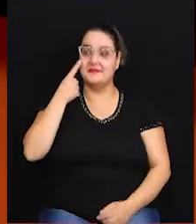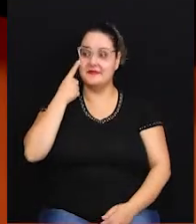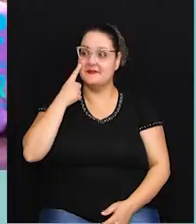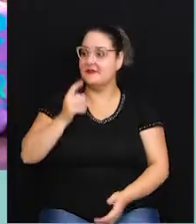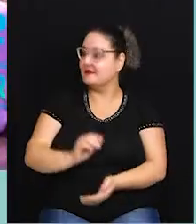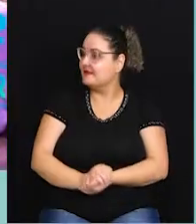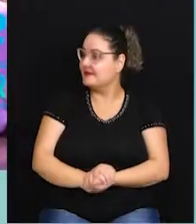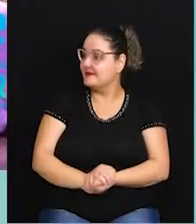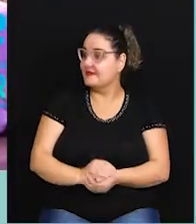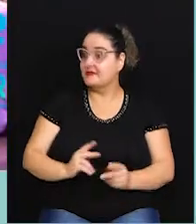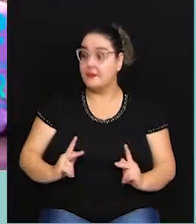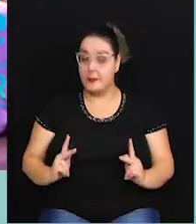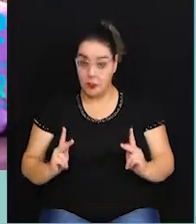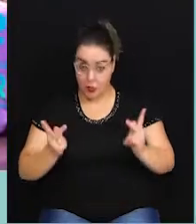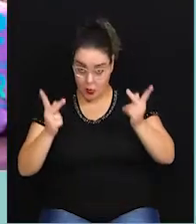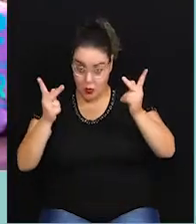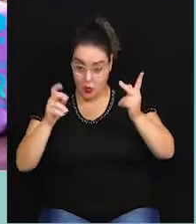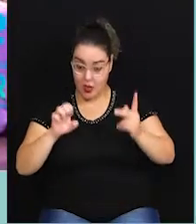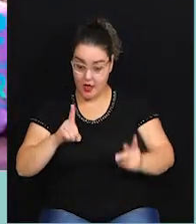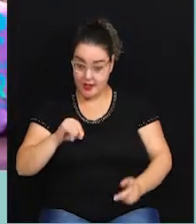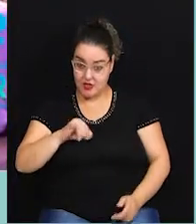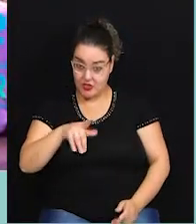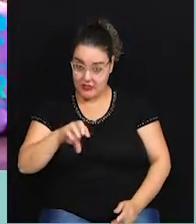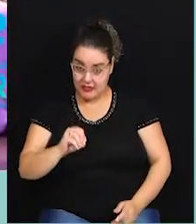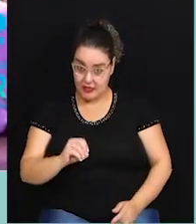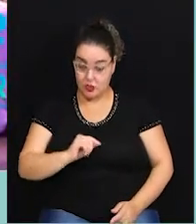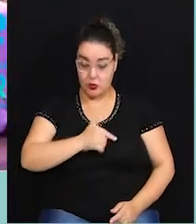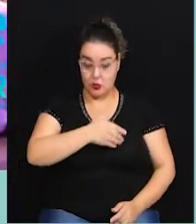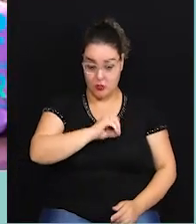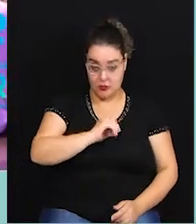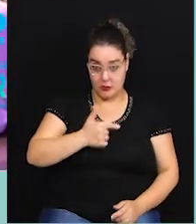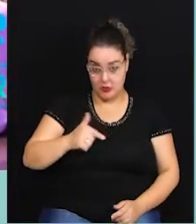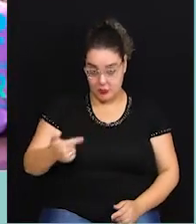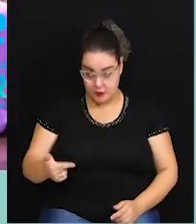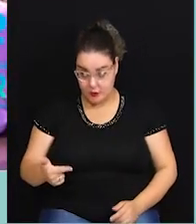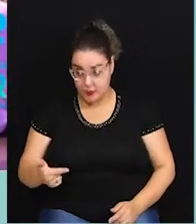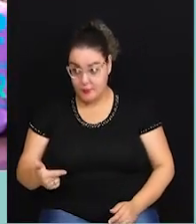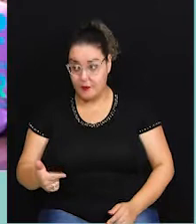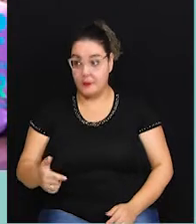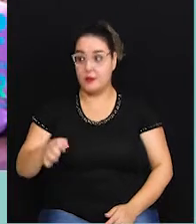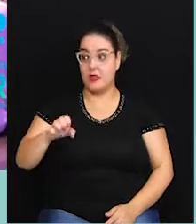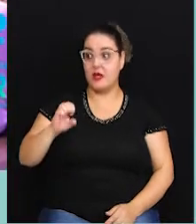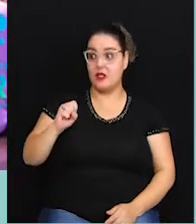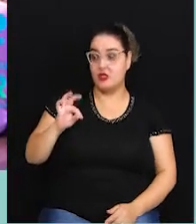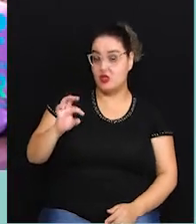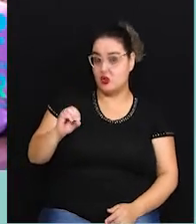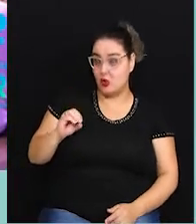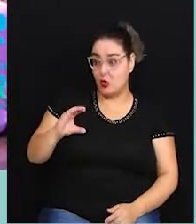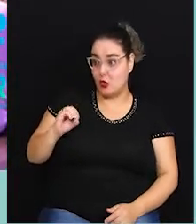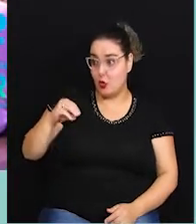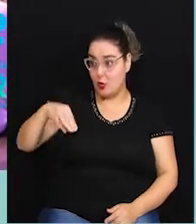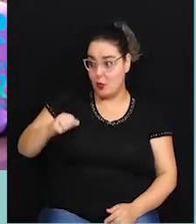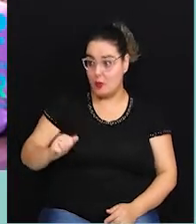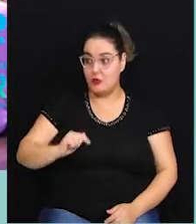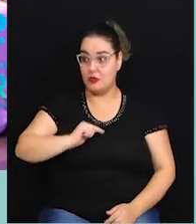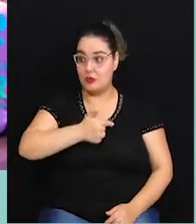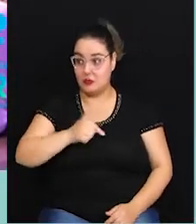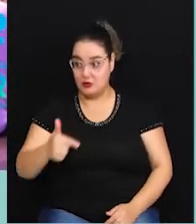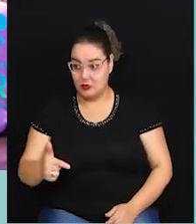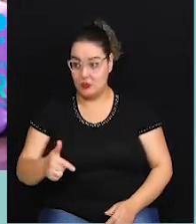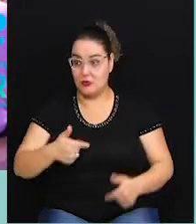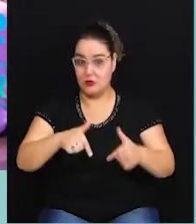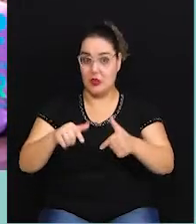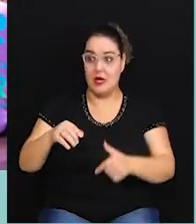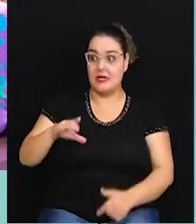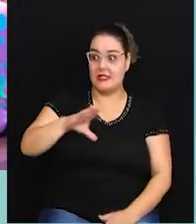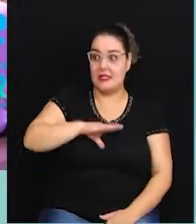Vamos ver. O vencedor da edição 2022 do Estocolmo Junior Water Prize é o trabalho que vem da